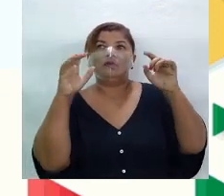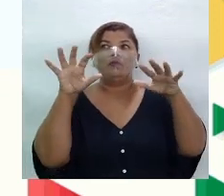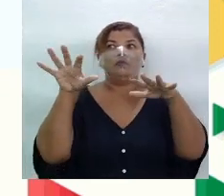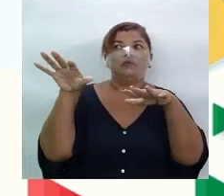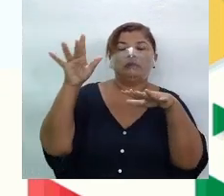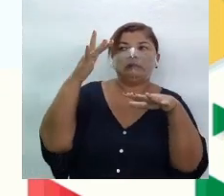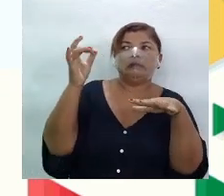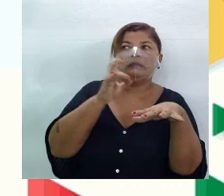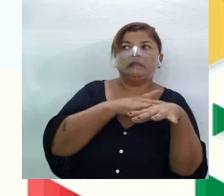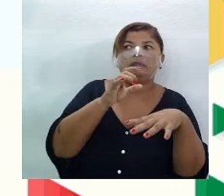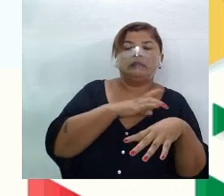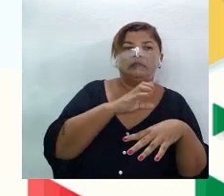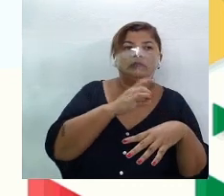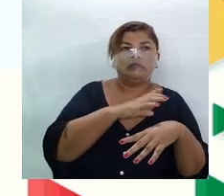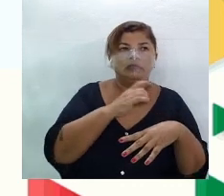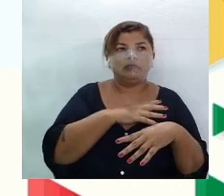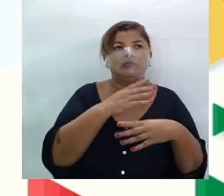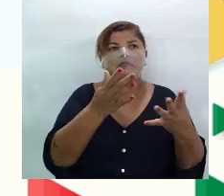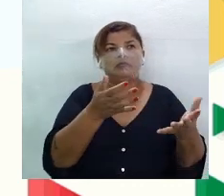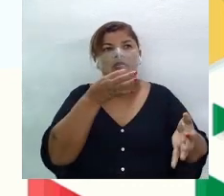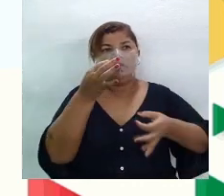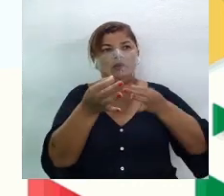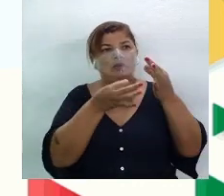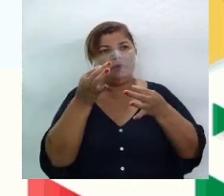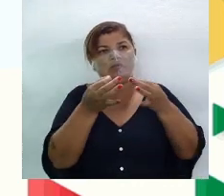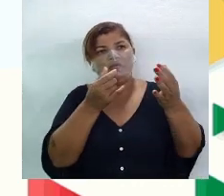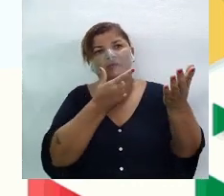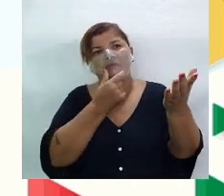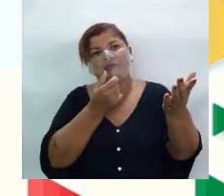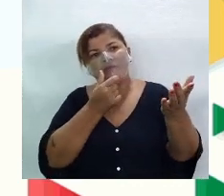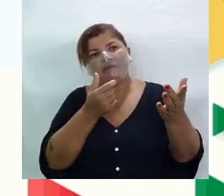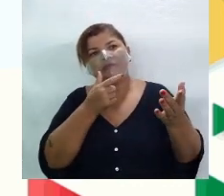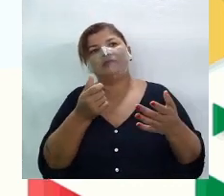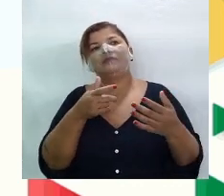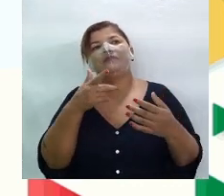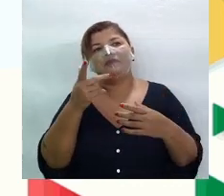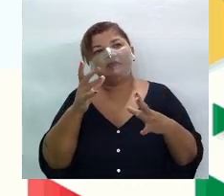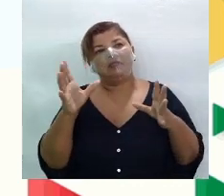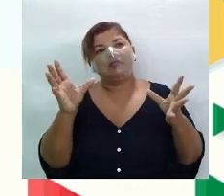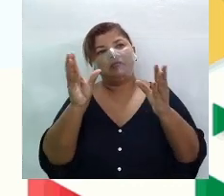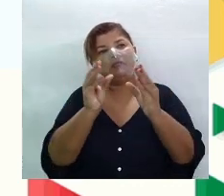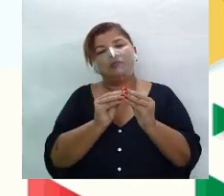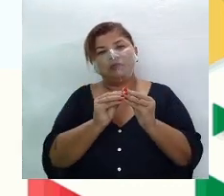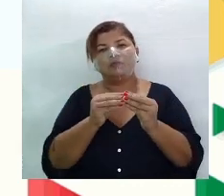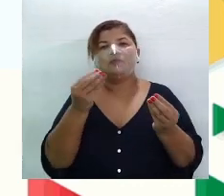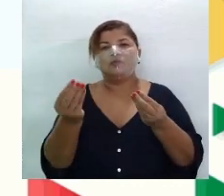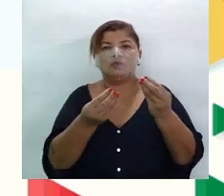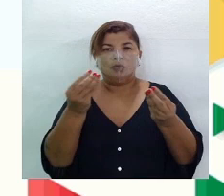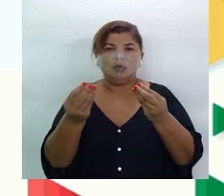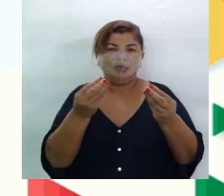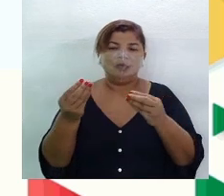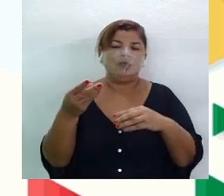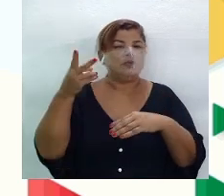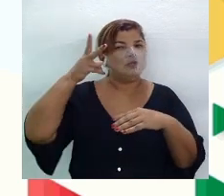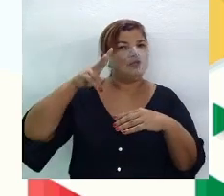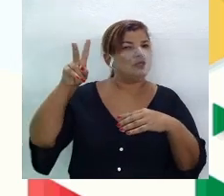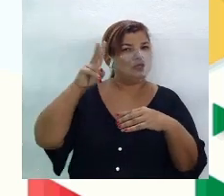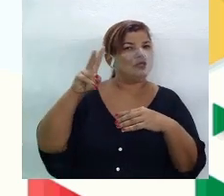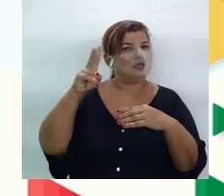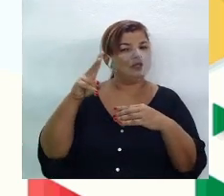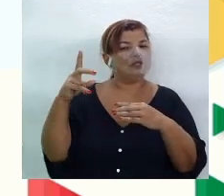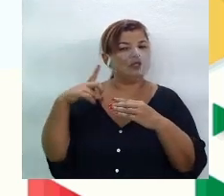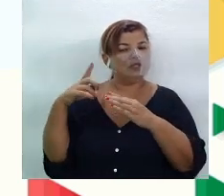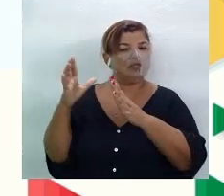moradores. Está aí um comentário do senhor Jeff Rodrigues, que resume um pouco a essência dessa obra, que é uma